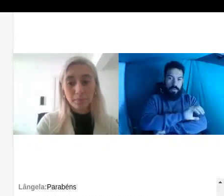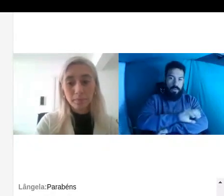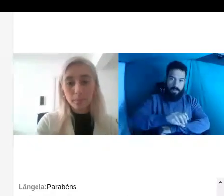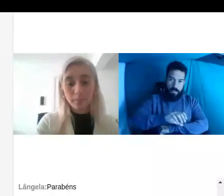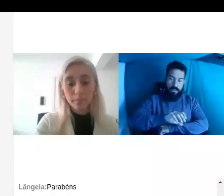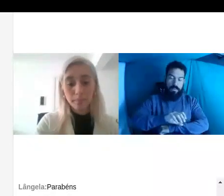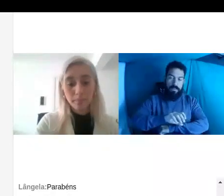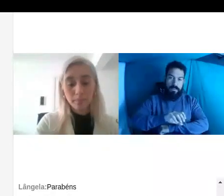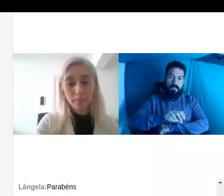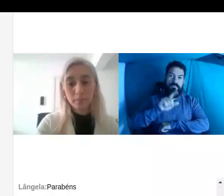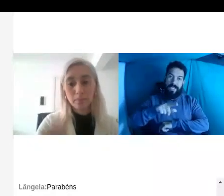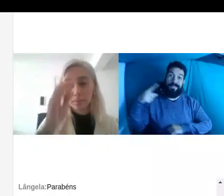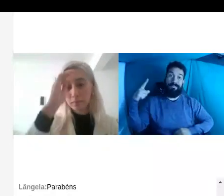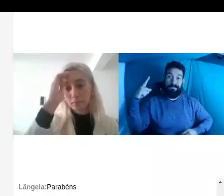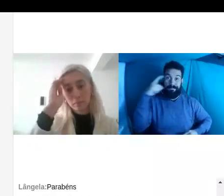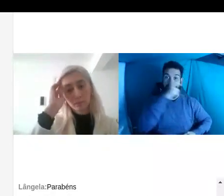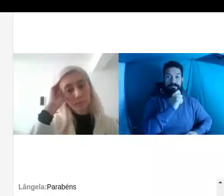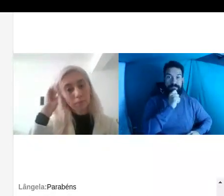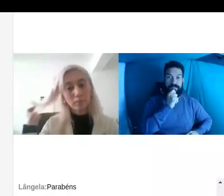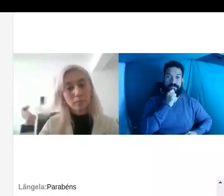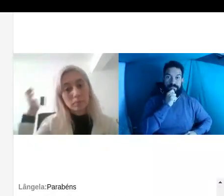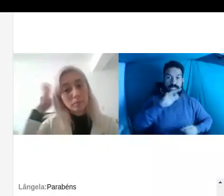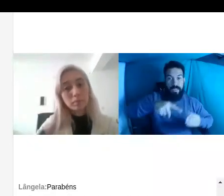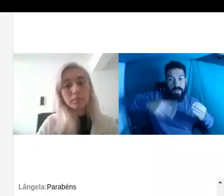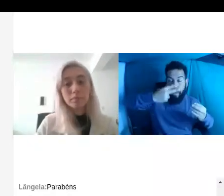uma dificuldade ainda adicional.